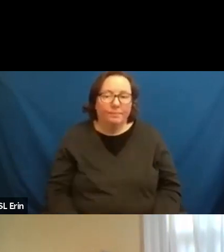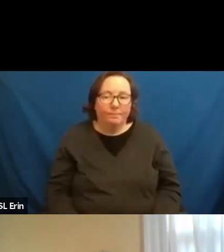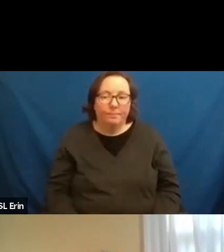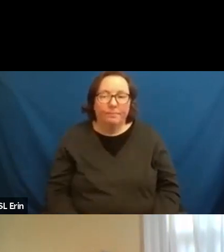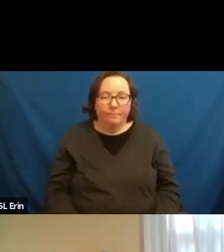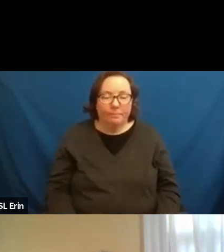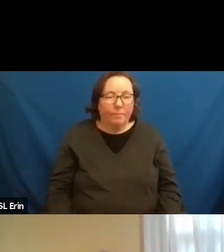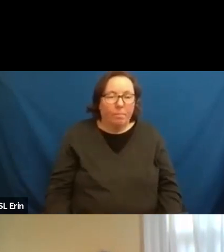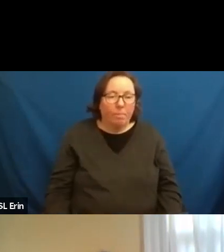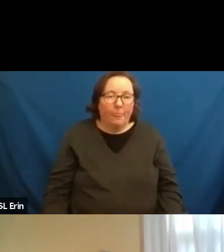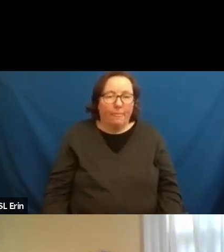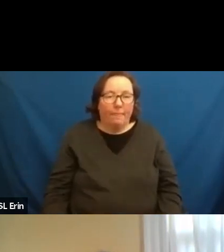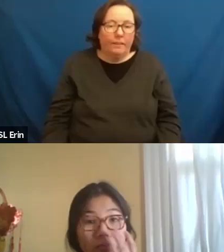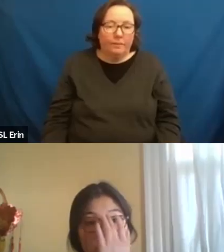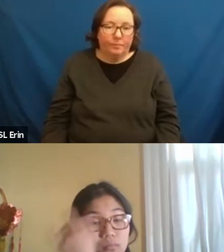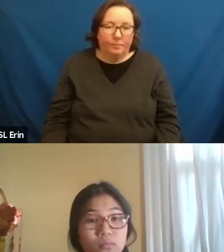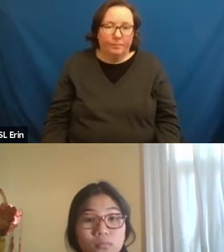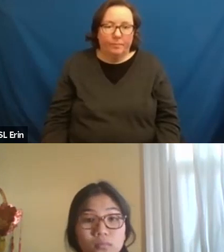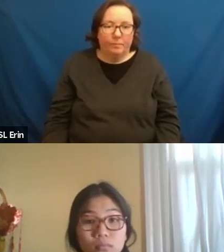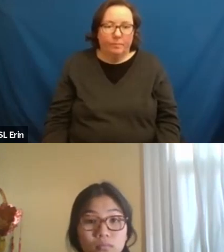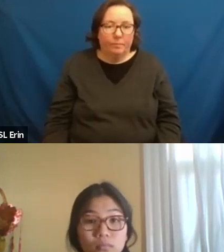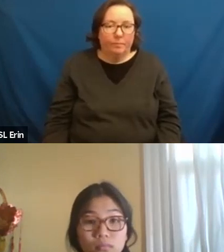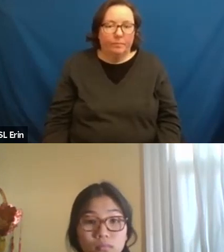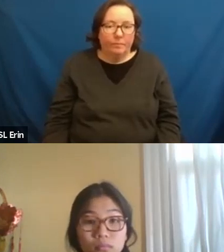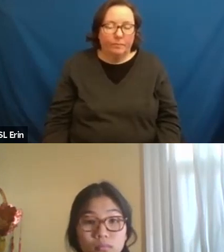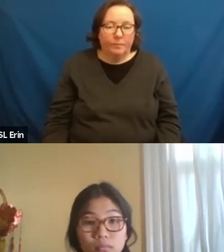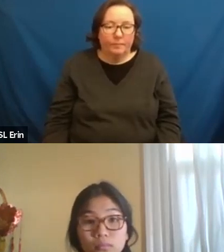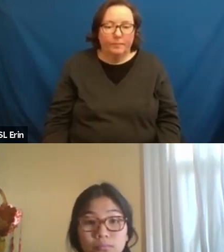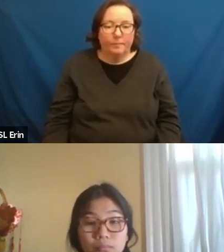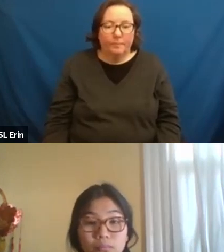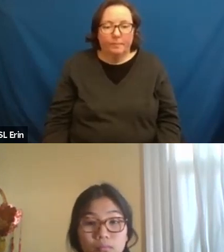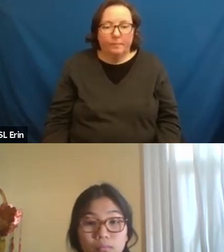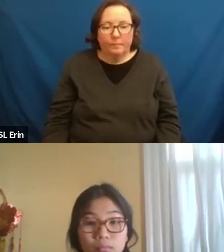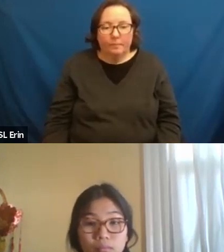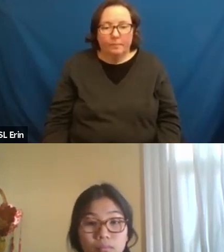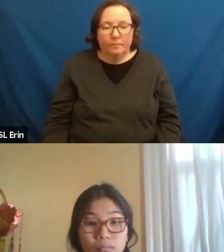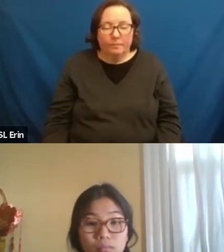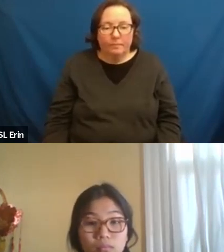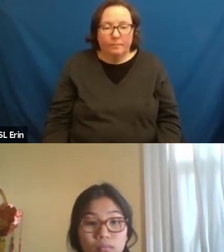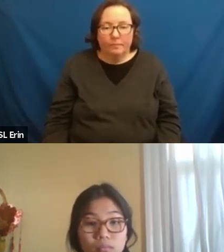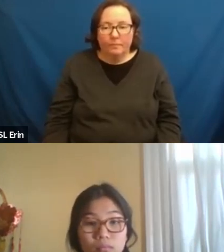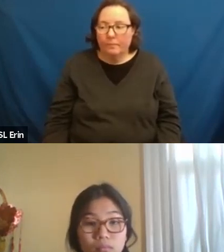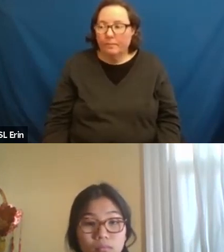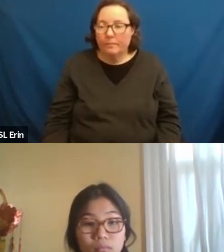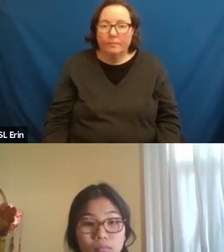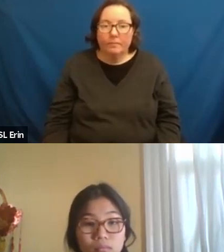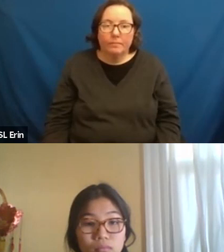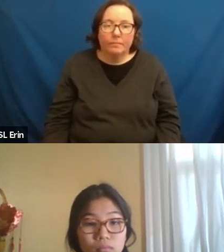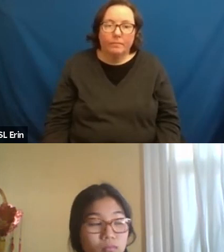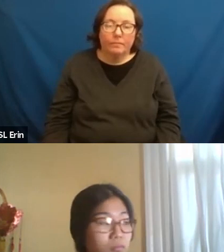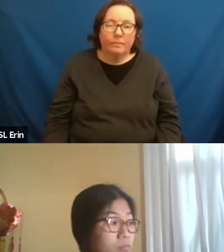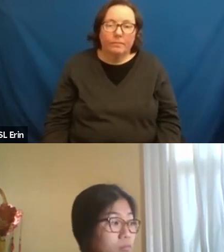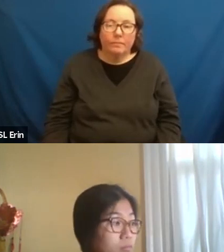de português brasileiro. Se vocês precisarem de ajuda para entender essa reunião, vão até a parte de baixo da tela, onde tem um